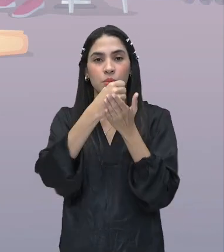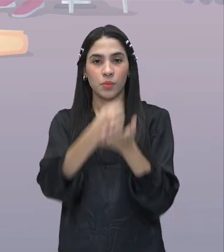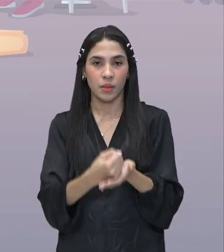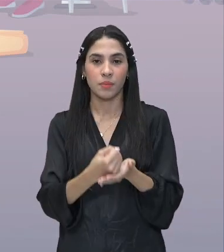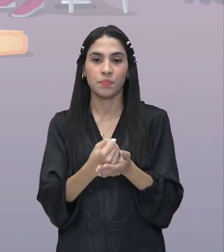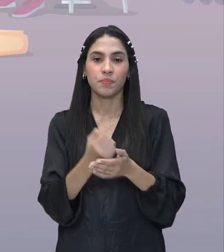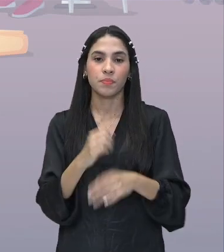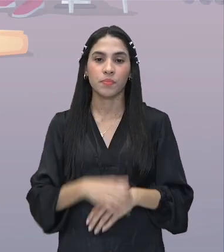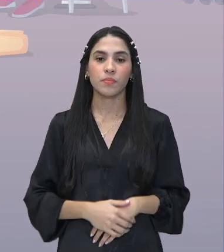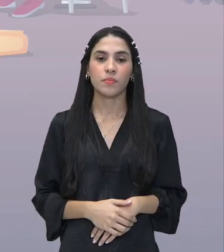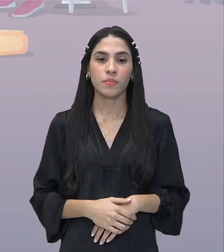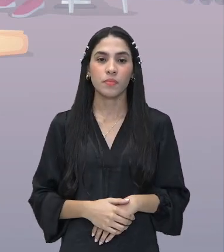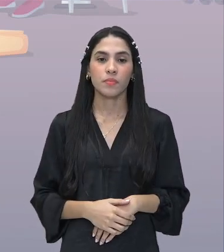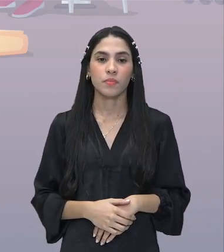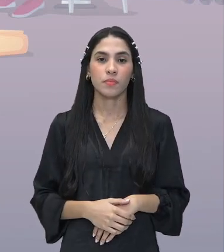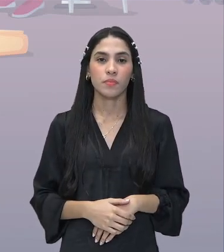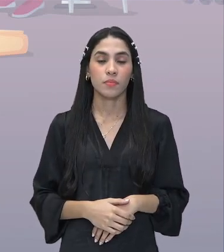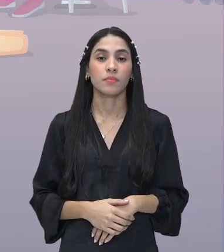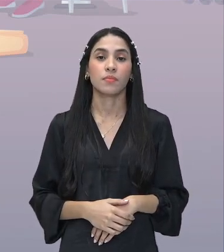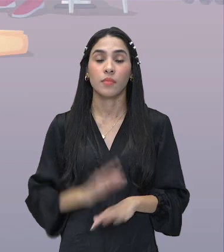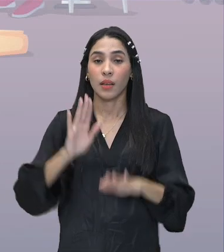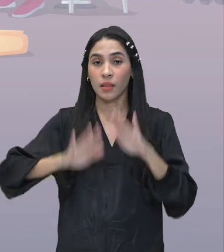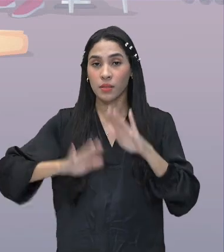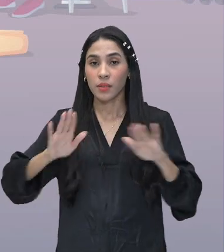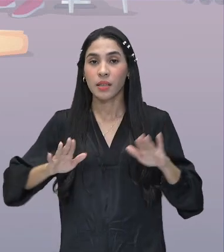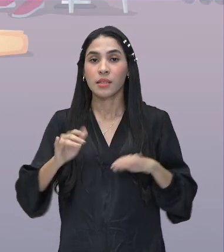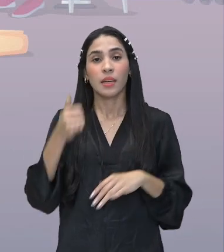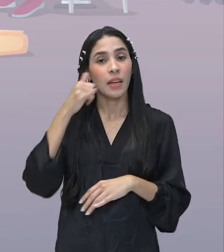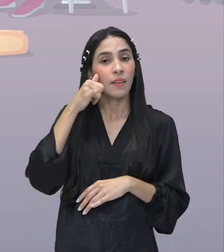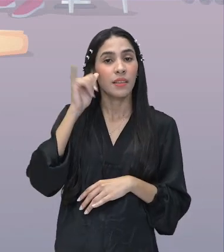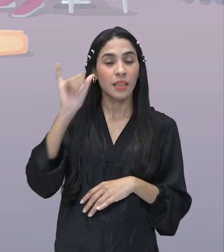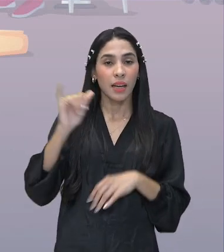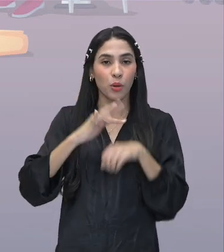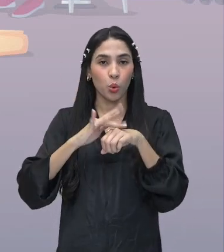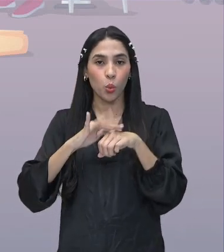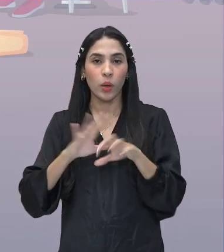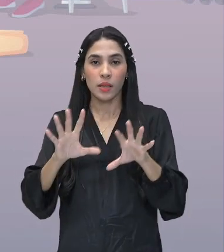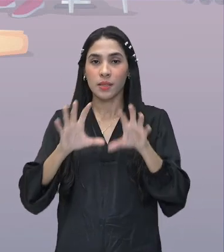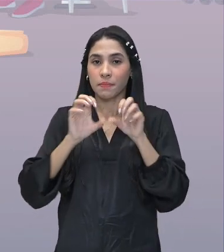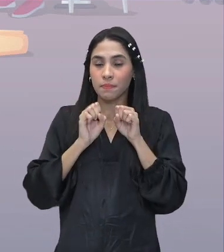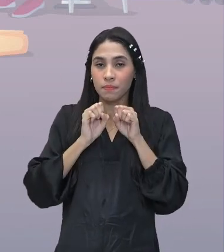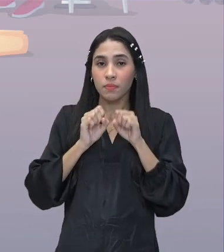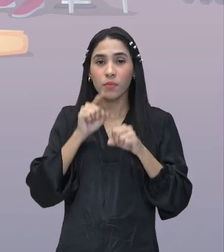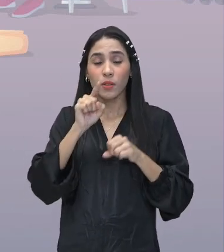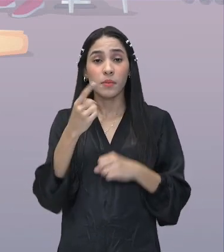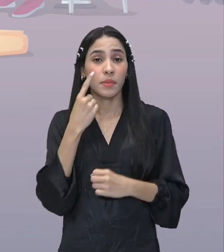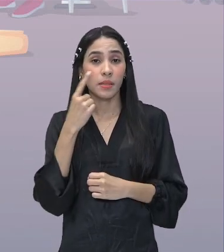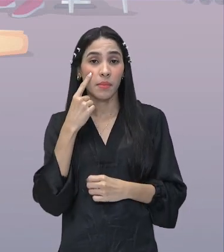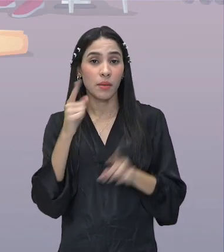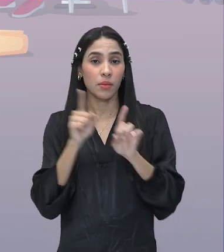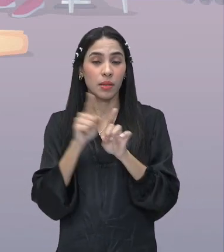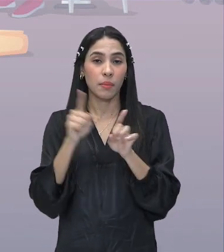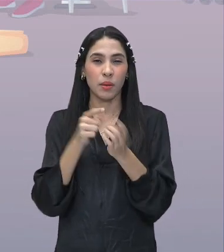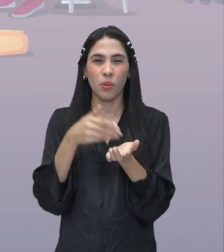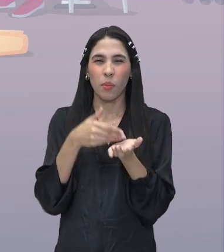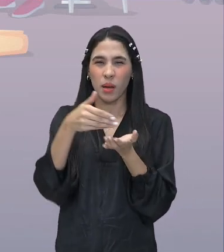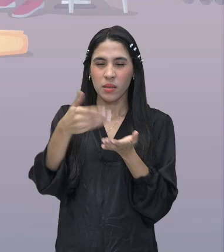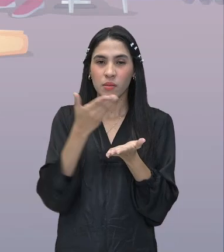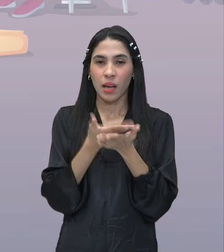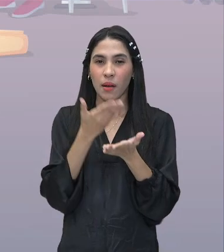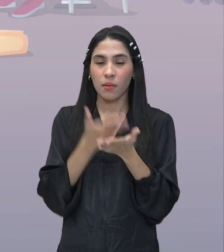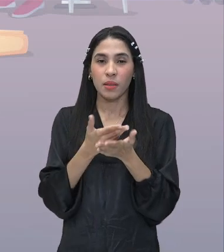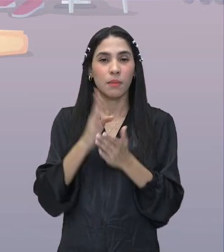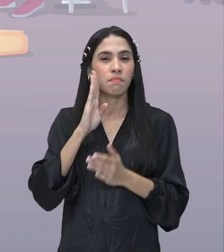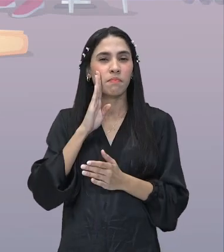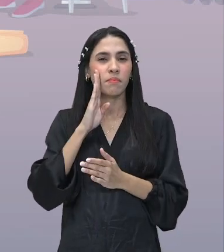né, para muitas das vezes ali impedir que essas doenças elas surjam. Vocês observaram ali no início da nossa aula que um dos fatores